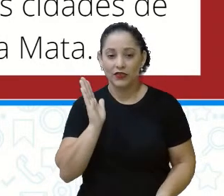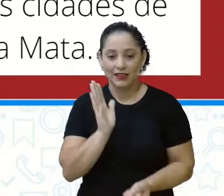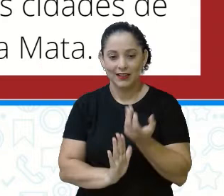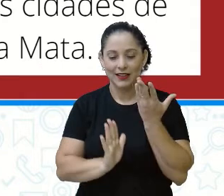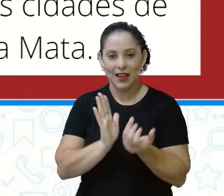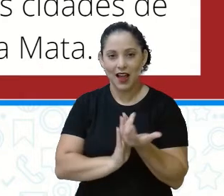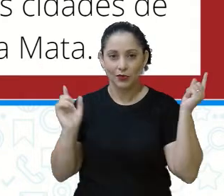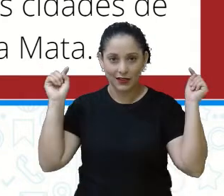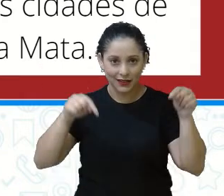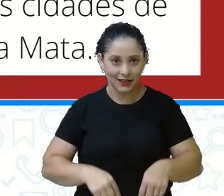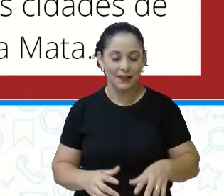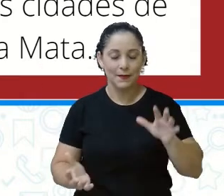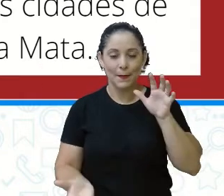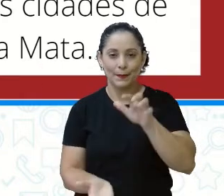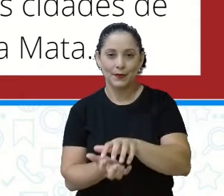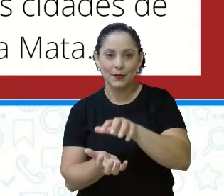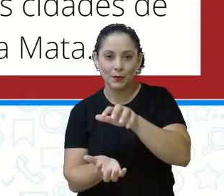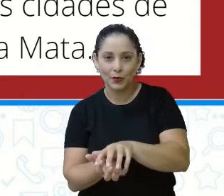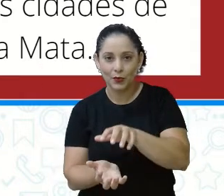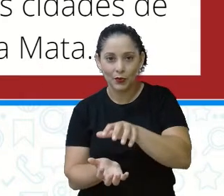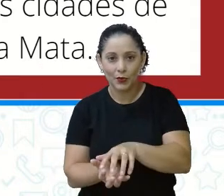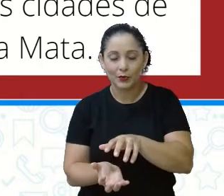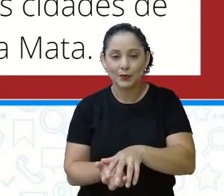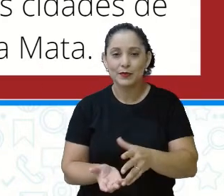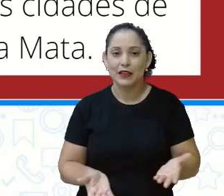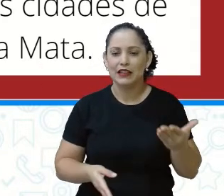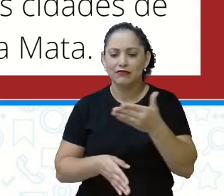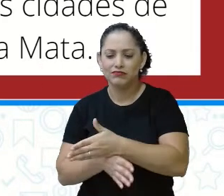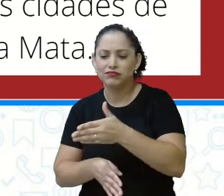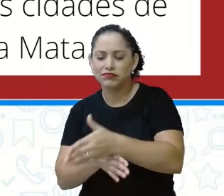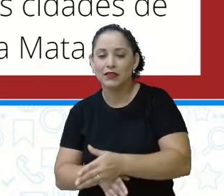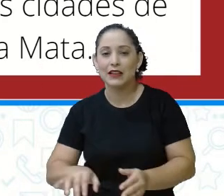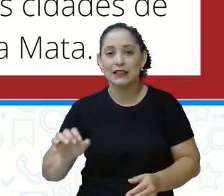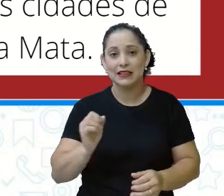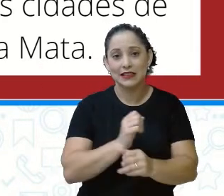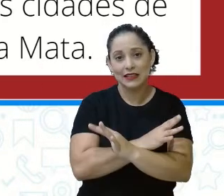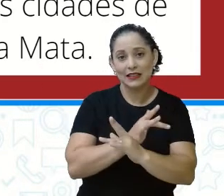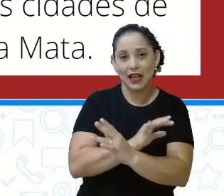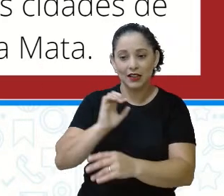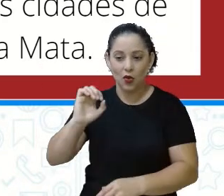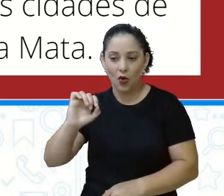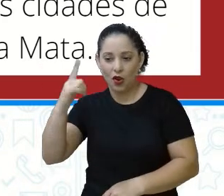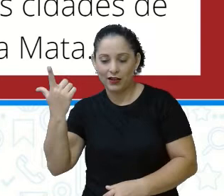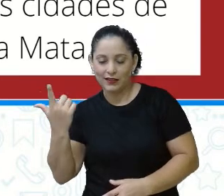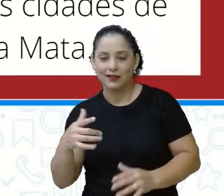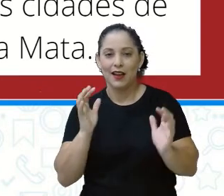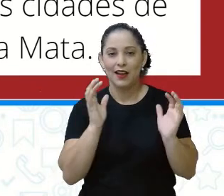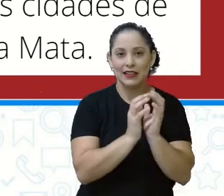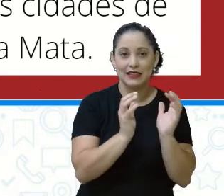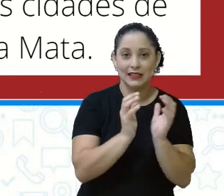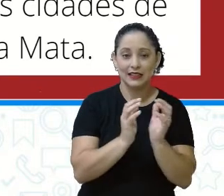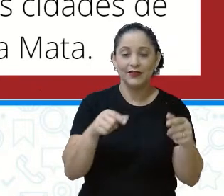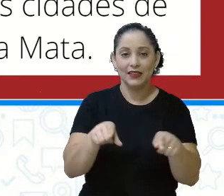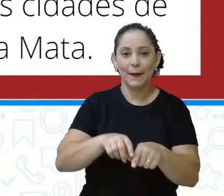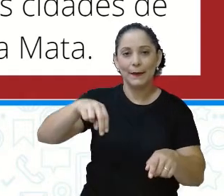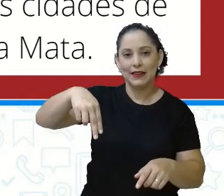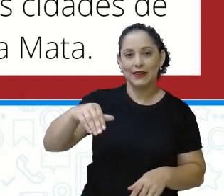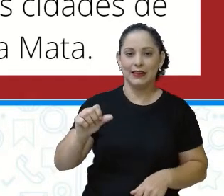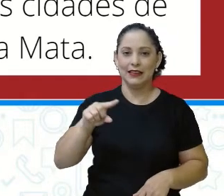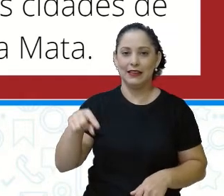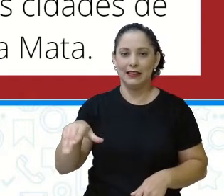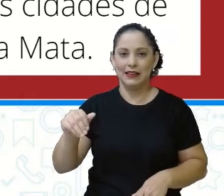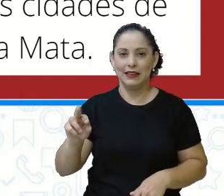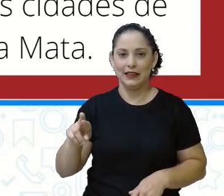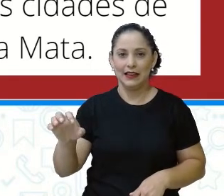Pernambuco, sendo presente, sobretudo, nas cidades de Olinda, Recife e Nazaré da Mata. E se eu estou